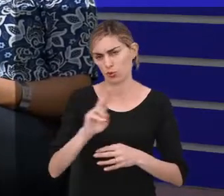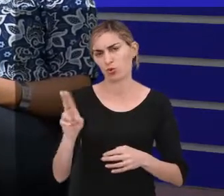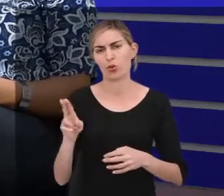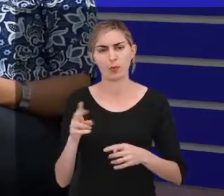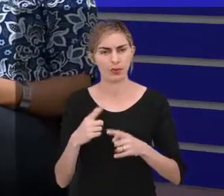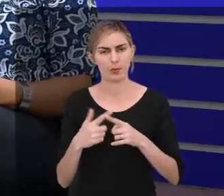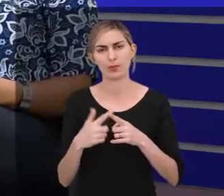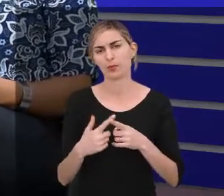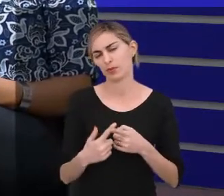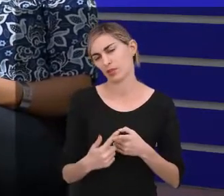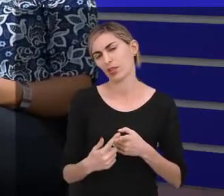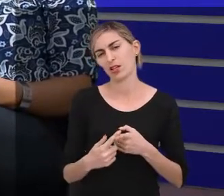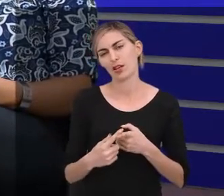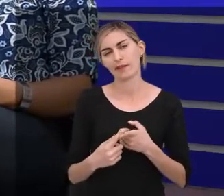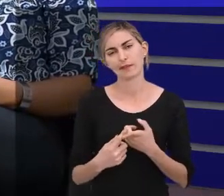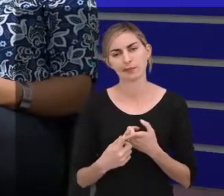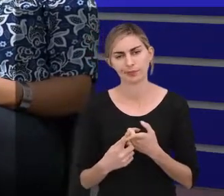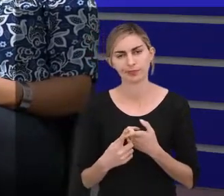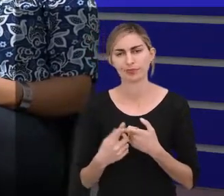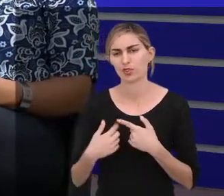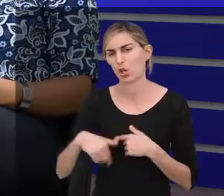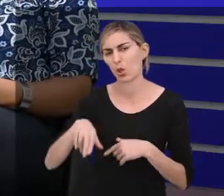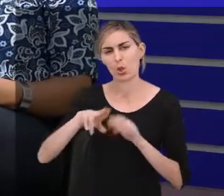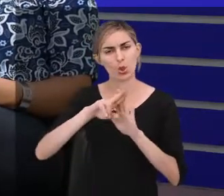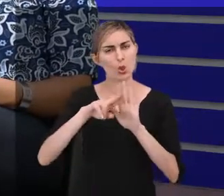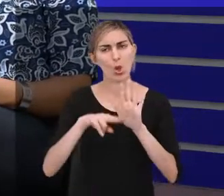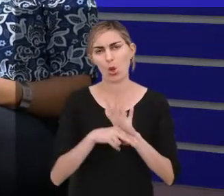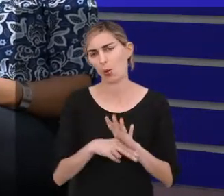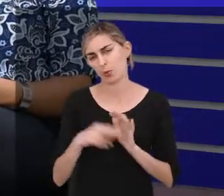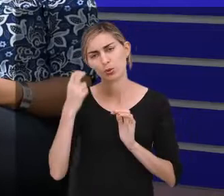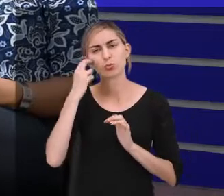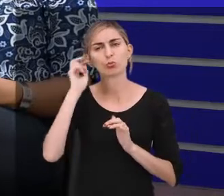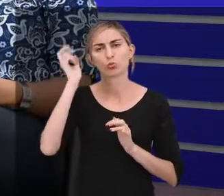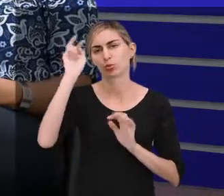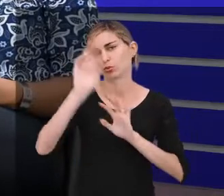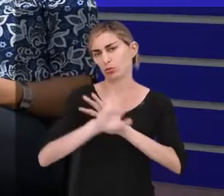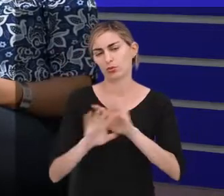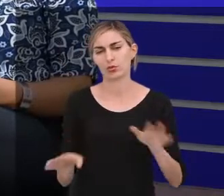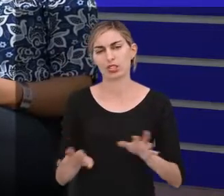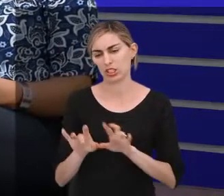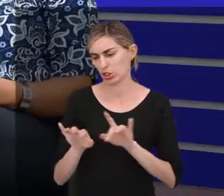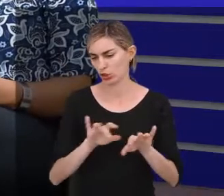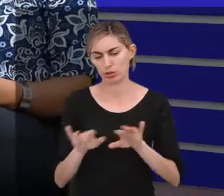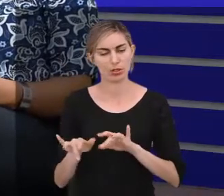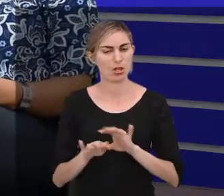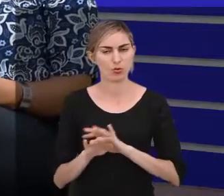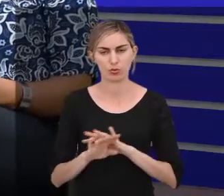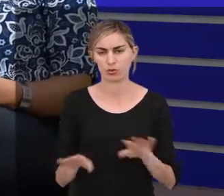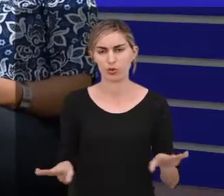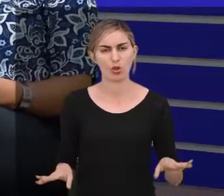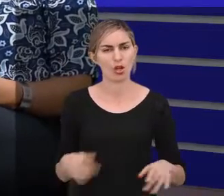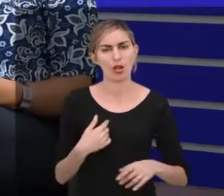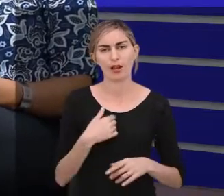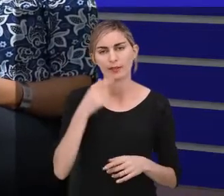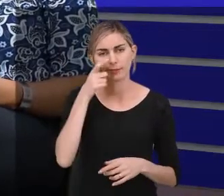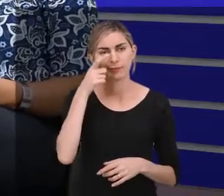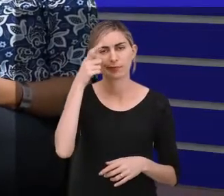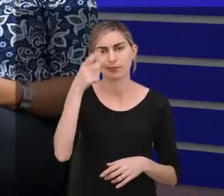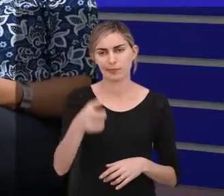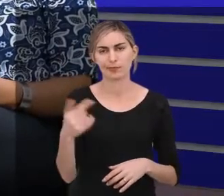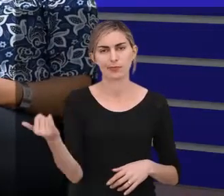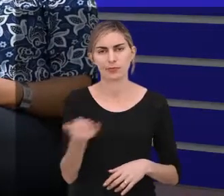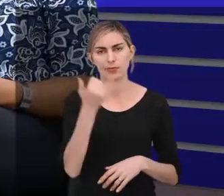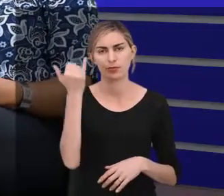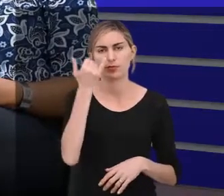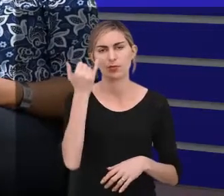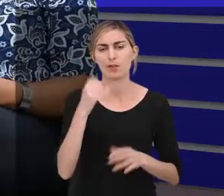nome por uma questão de nova cultura digital, de uma cultura nova. E aí é interessante e é importante a